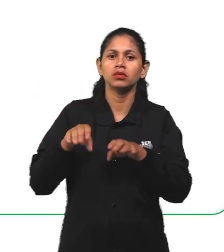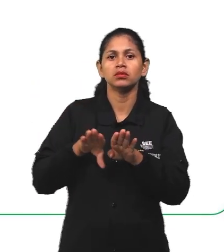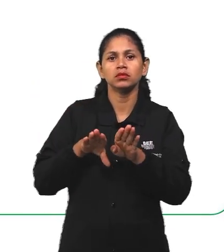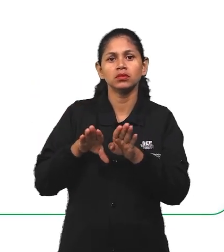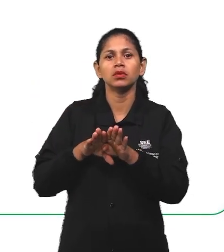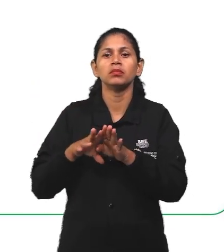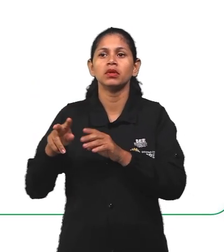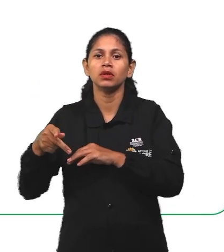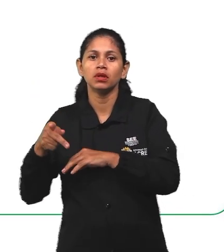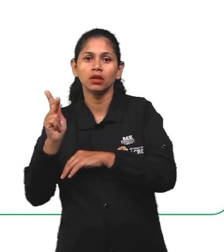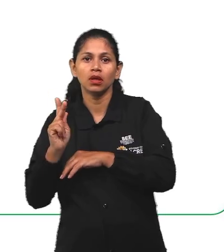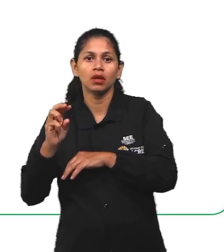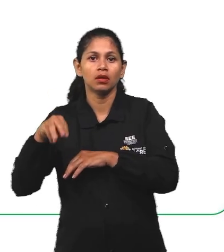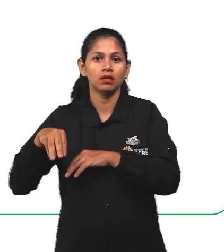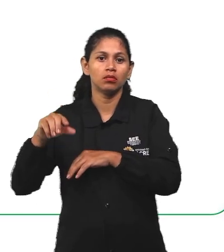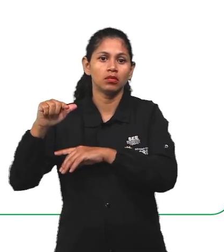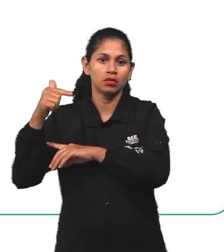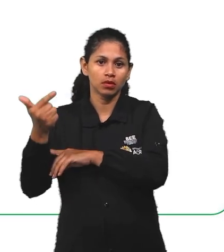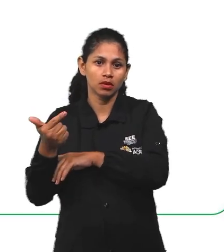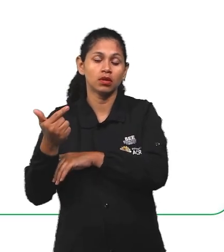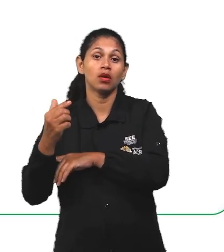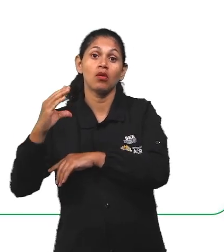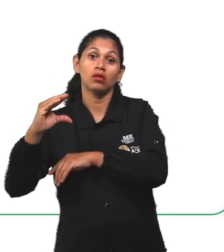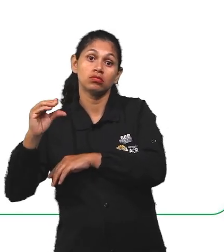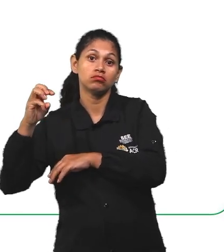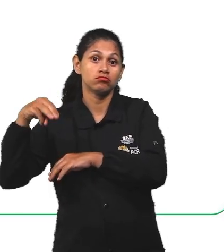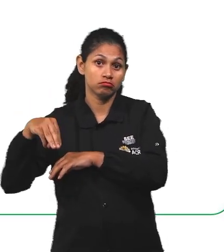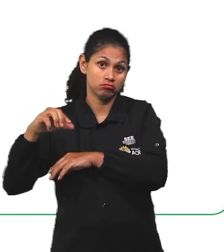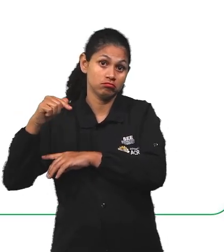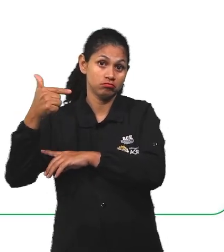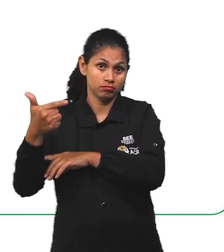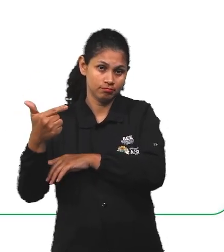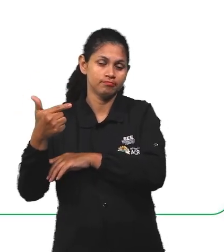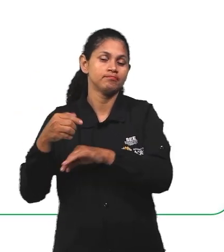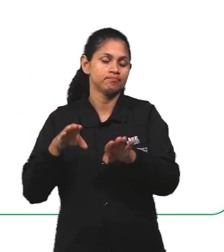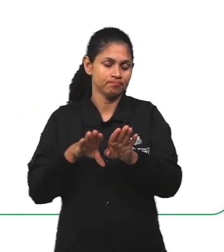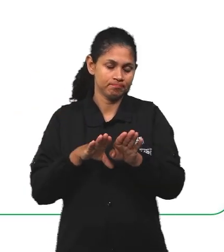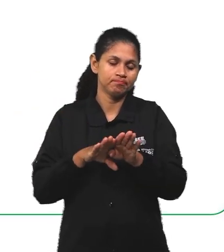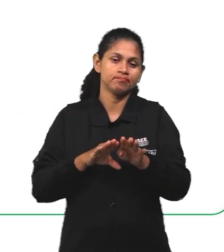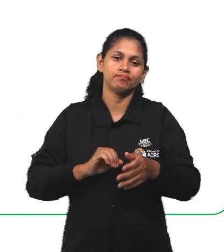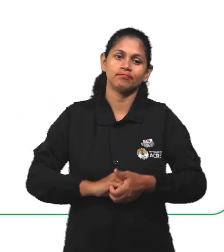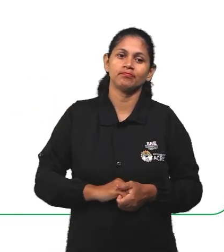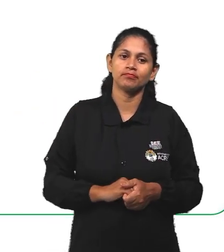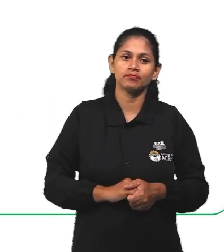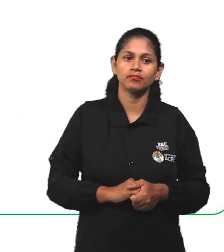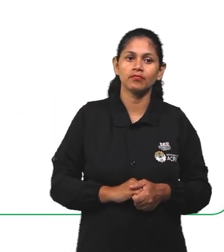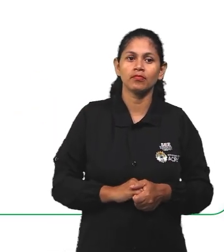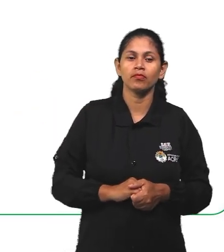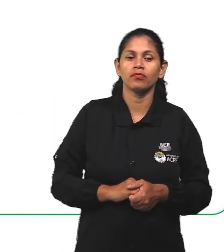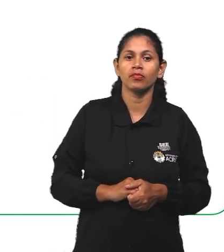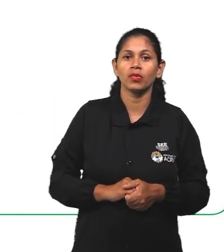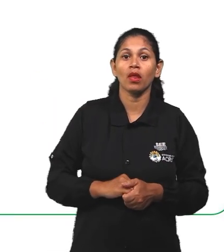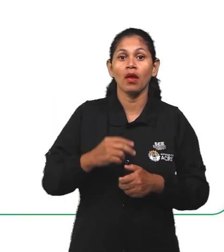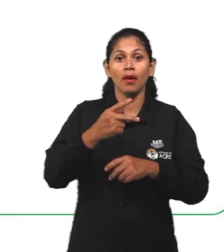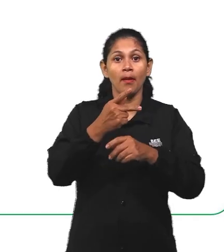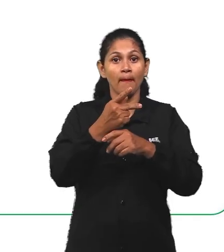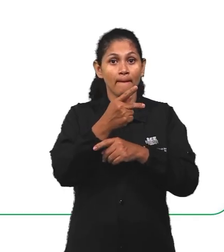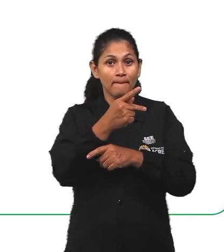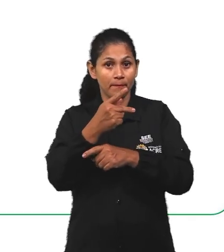quilômetros quadrados, que são as unidades que nós mais utilizamos. 2. Potência